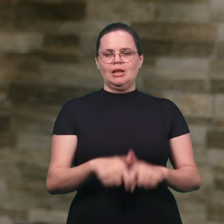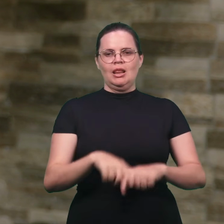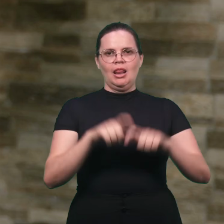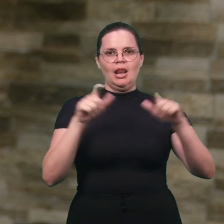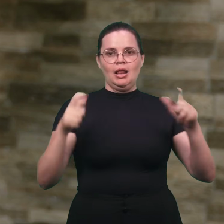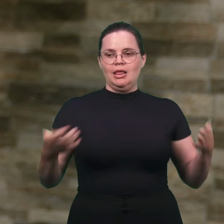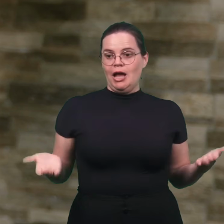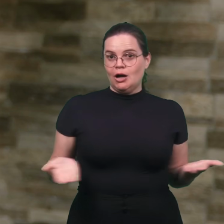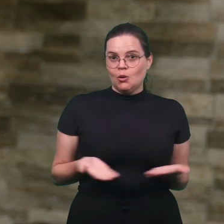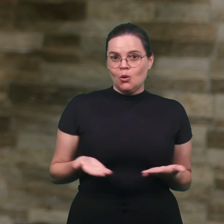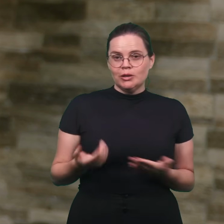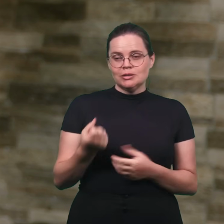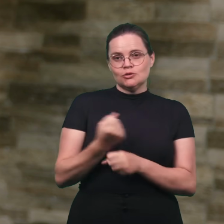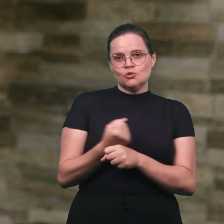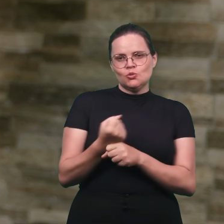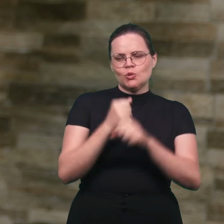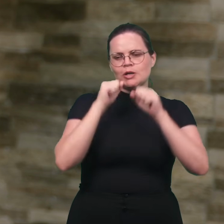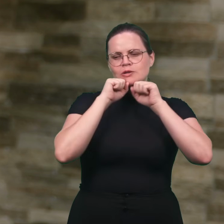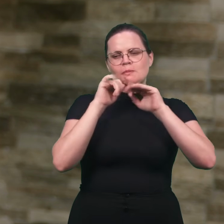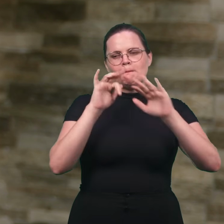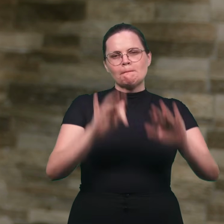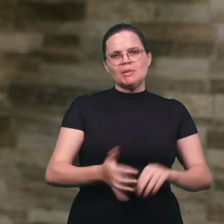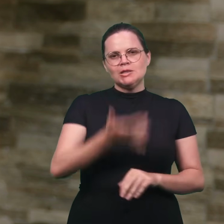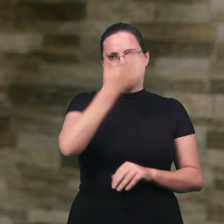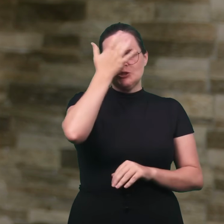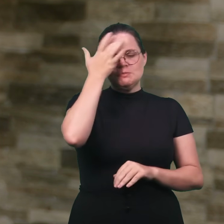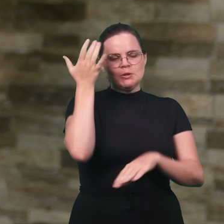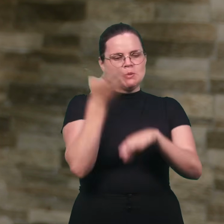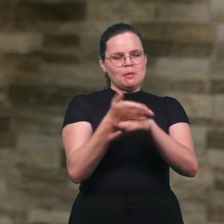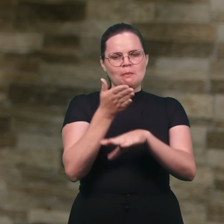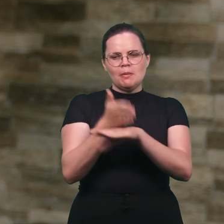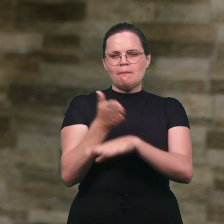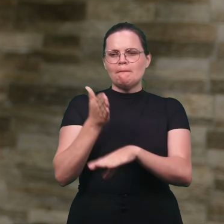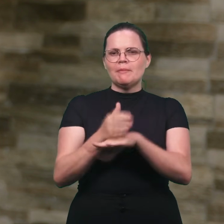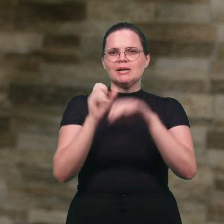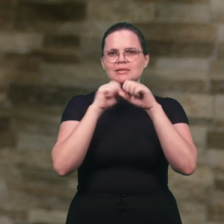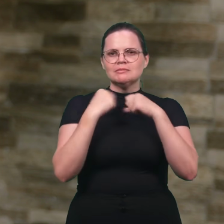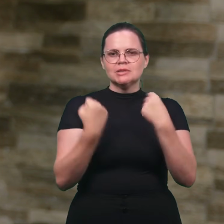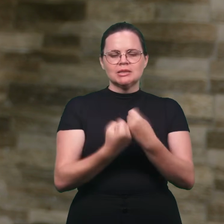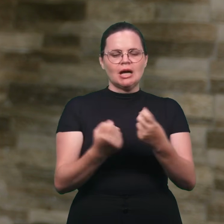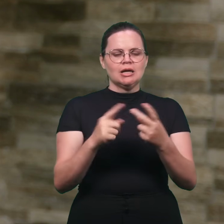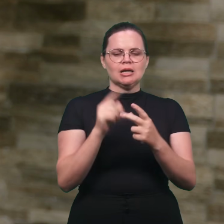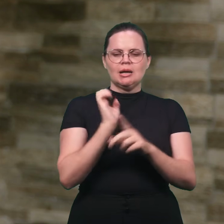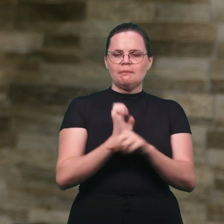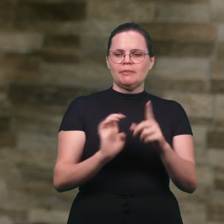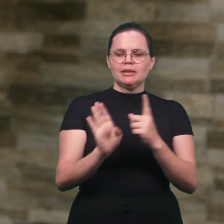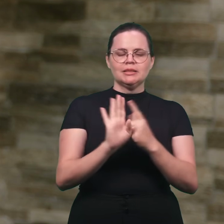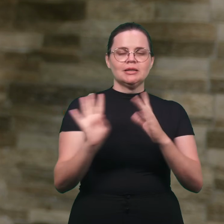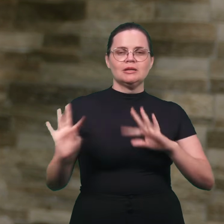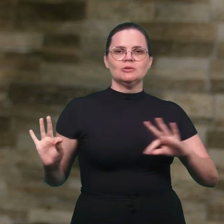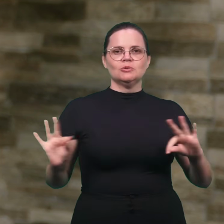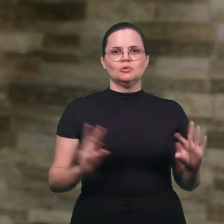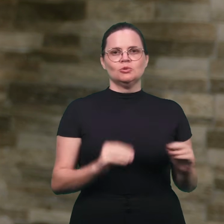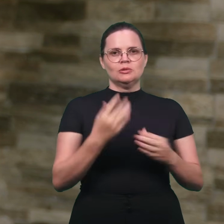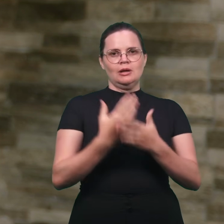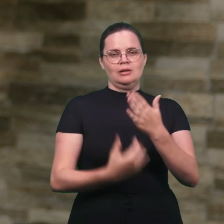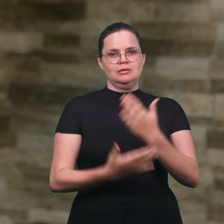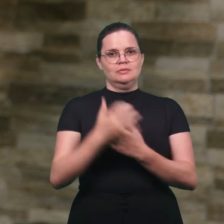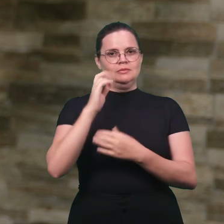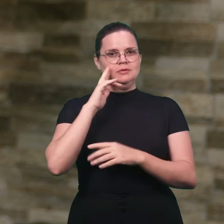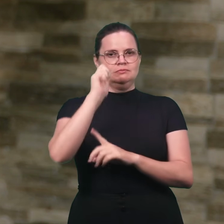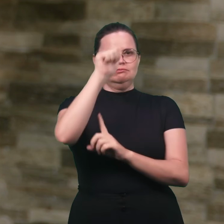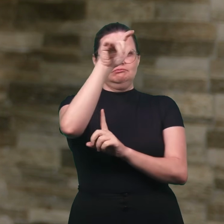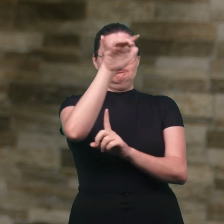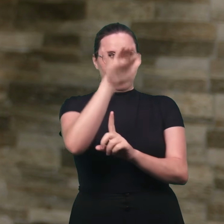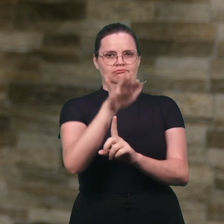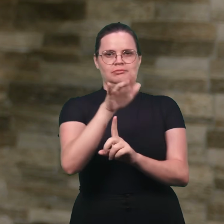esse seja um ano de colheita, Glória a Deus. Que Deus abençoe os seminários, as escolas bíblicas, tudo aquilo que os irmãos realizarem, que a mão do